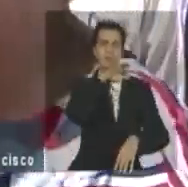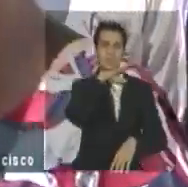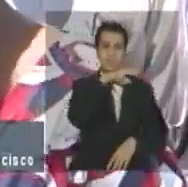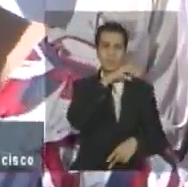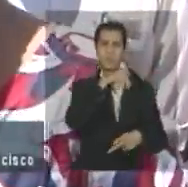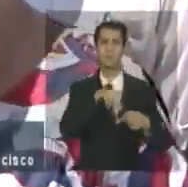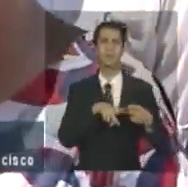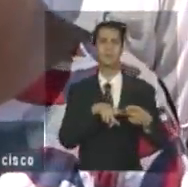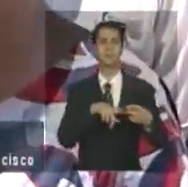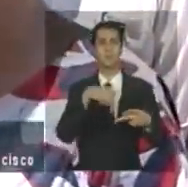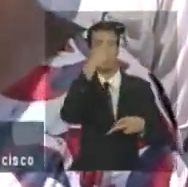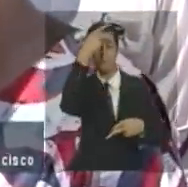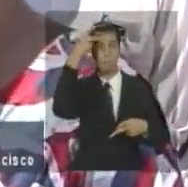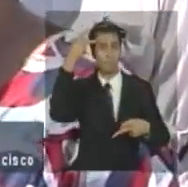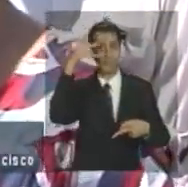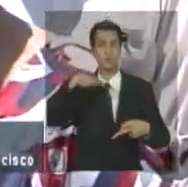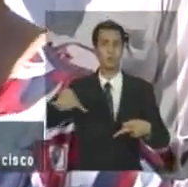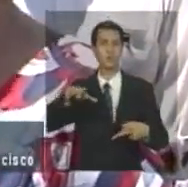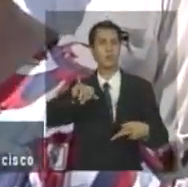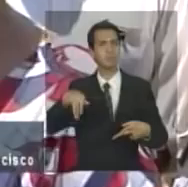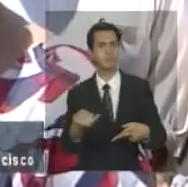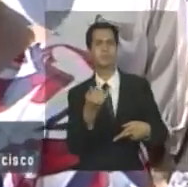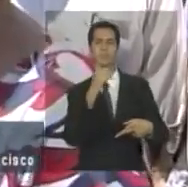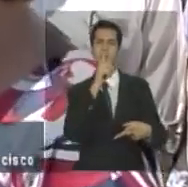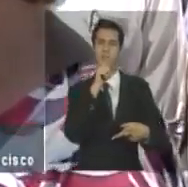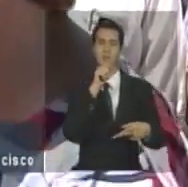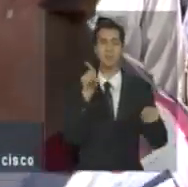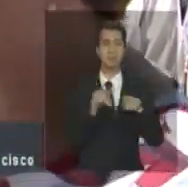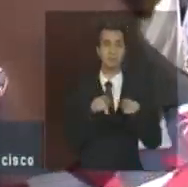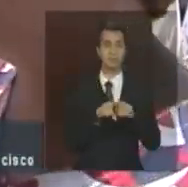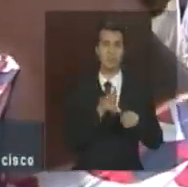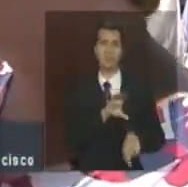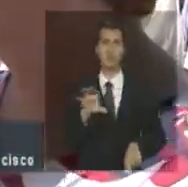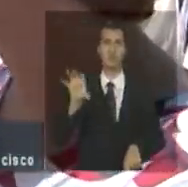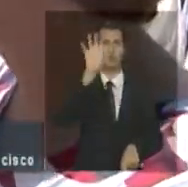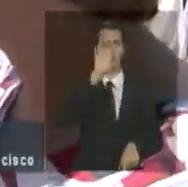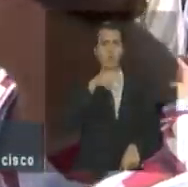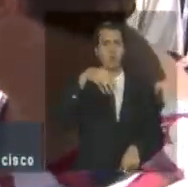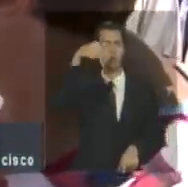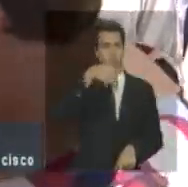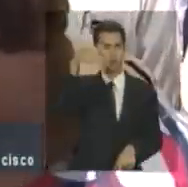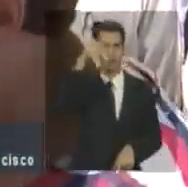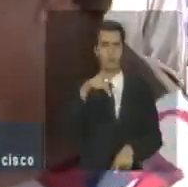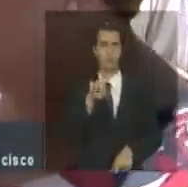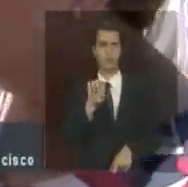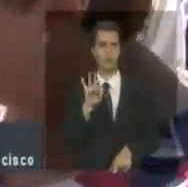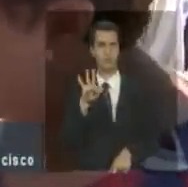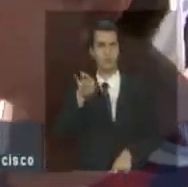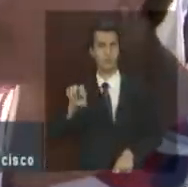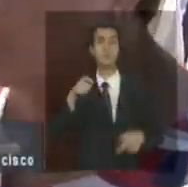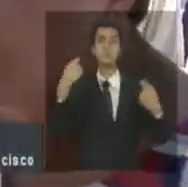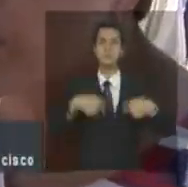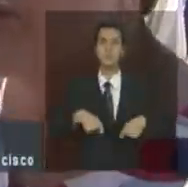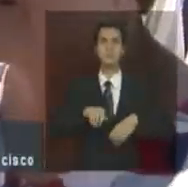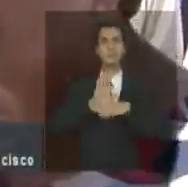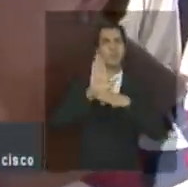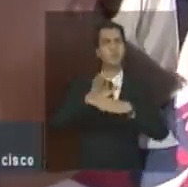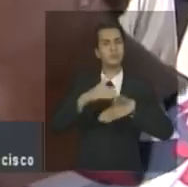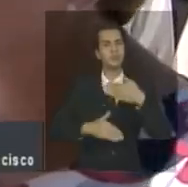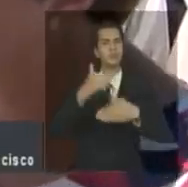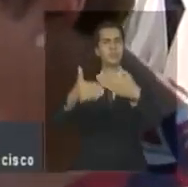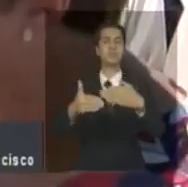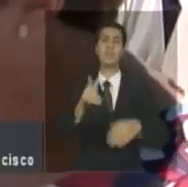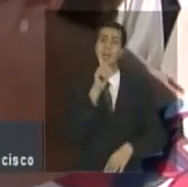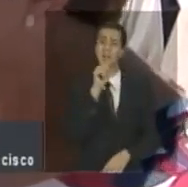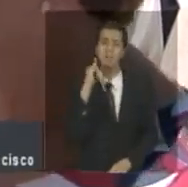para a população, mas para animais, para ter como o Nordeste ter um processo de crescimento, que é preciso água. Água é condição